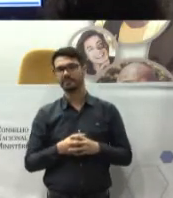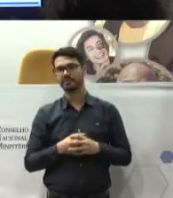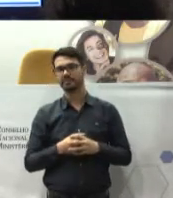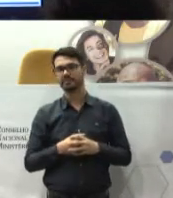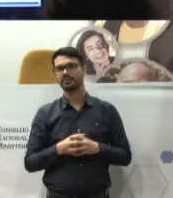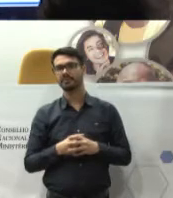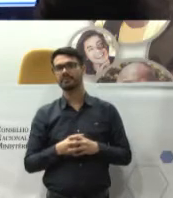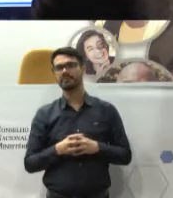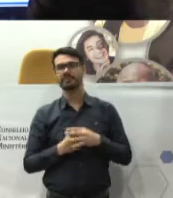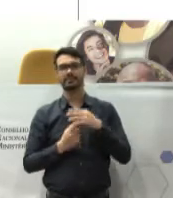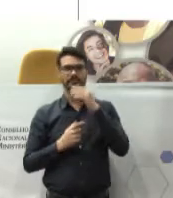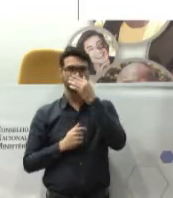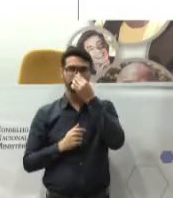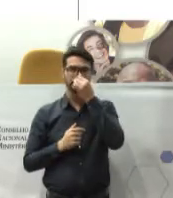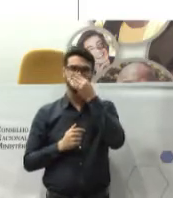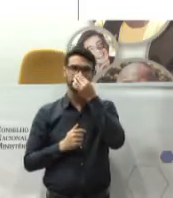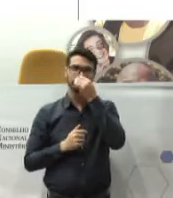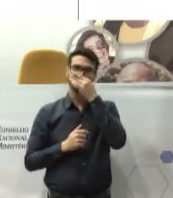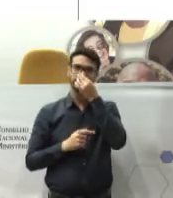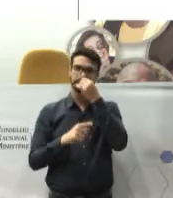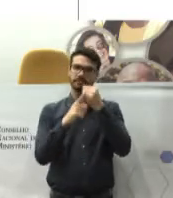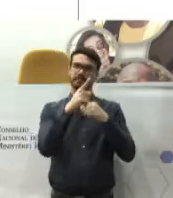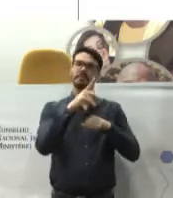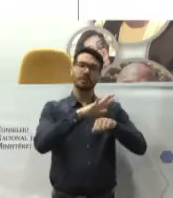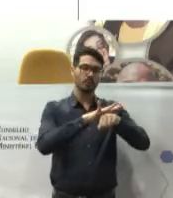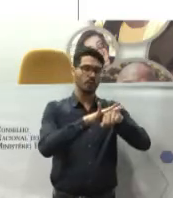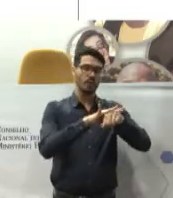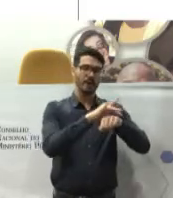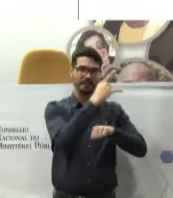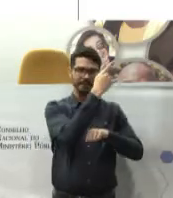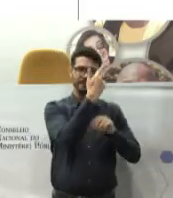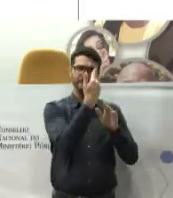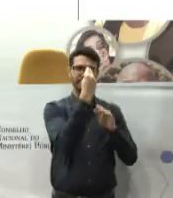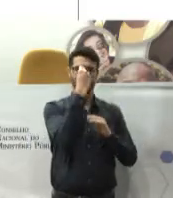lá na frente. As doenças negligenciadas já estão encerrando.